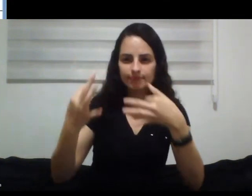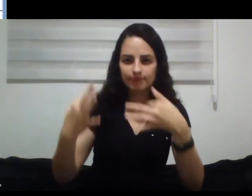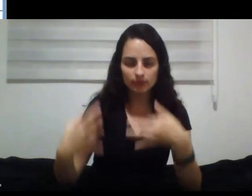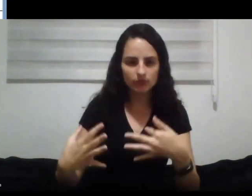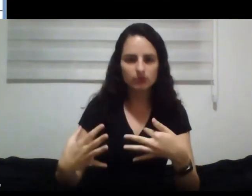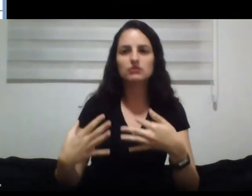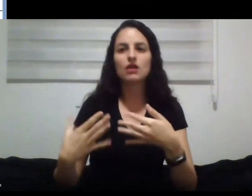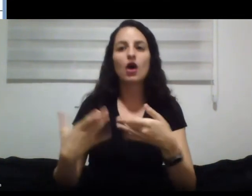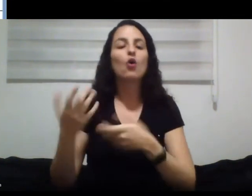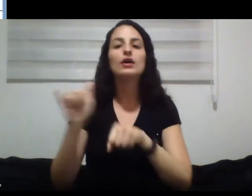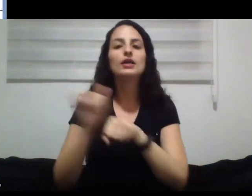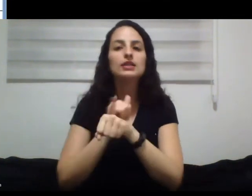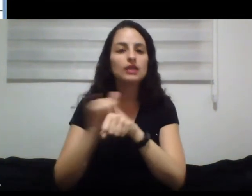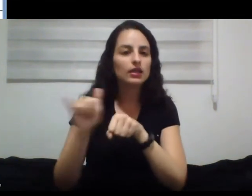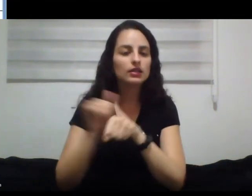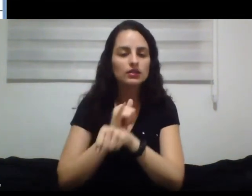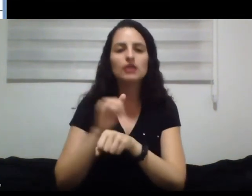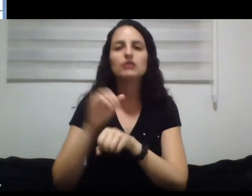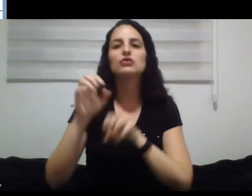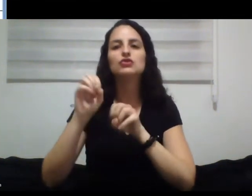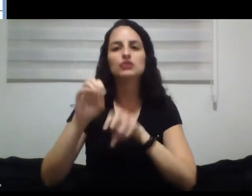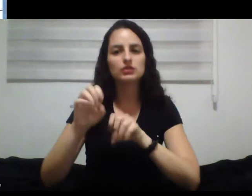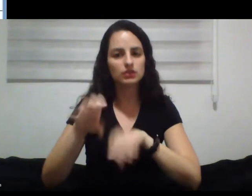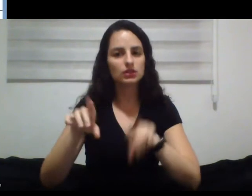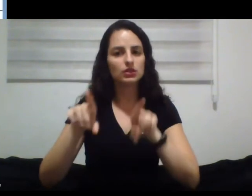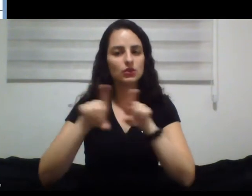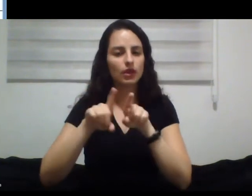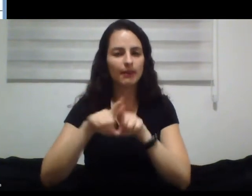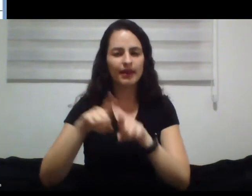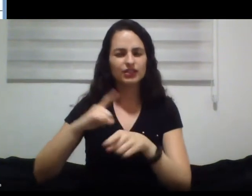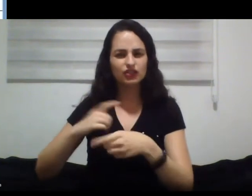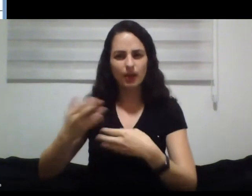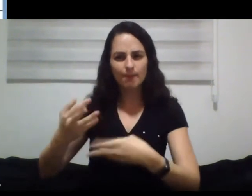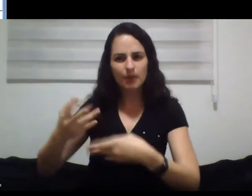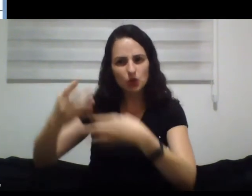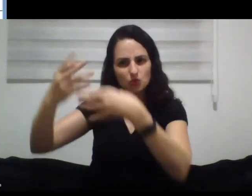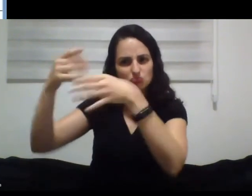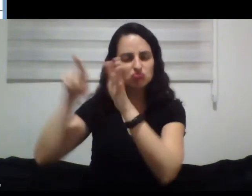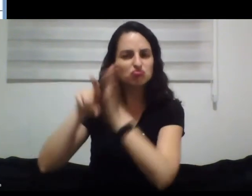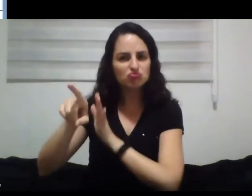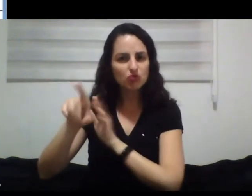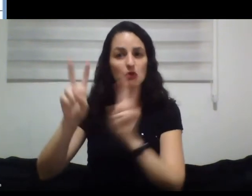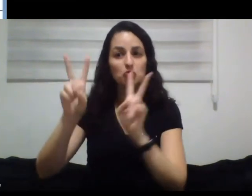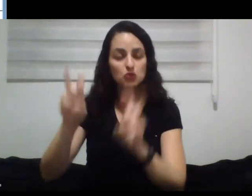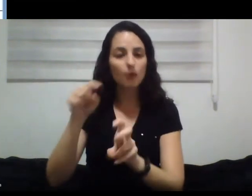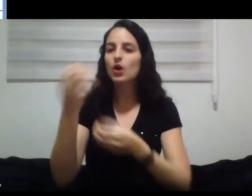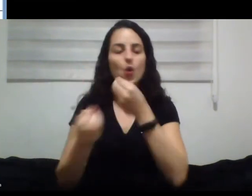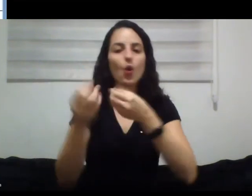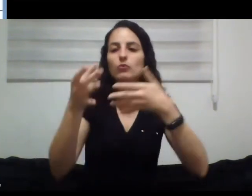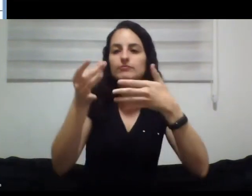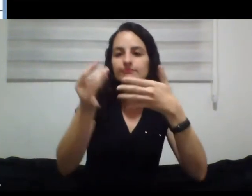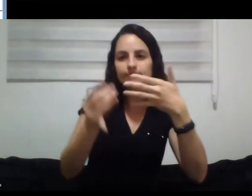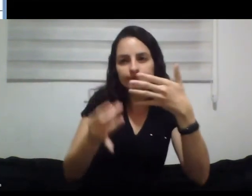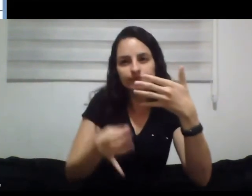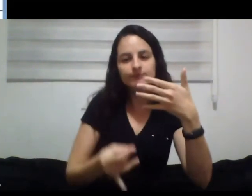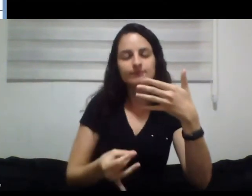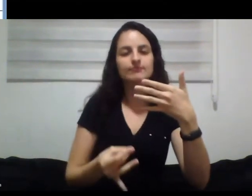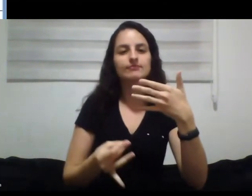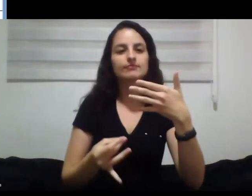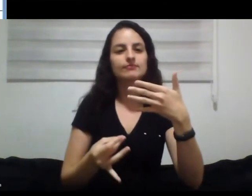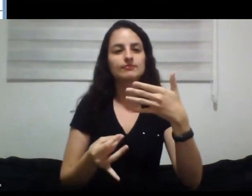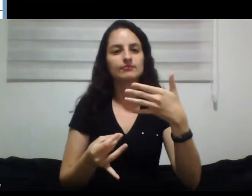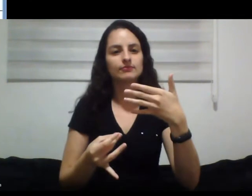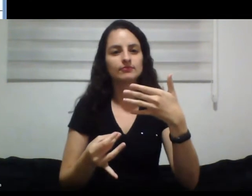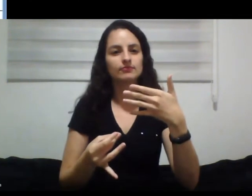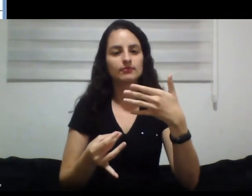aquele... O Glauber, ele fez algumas orientações de possíveis formatos e estratégias. Para quem está